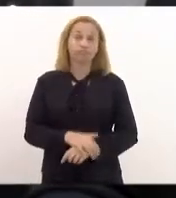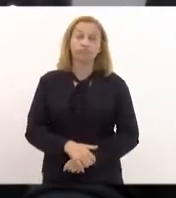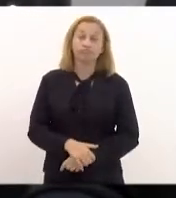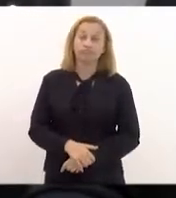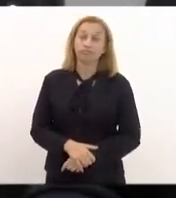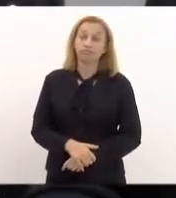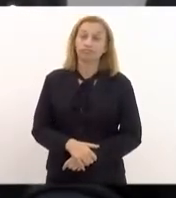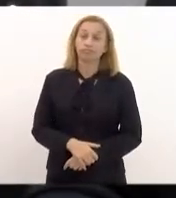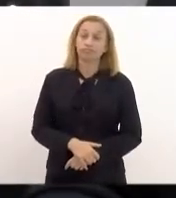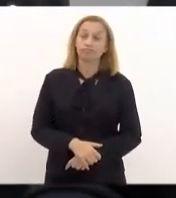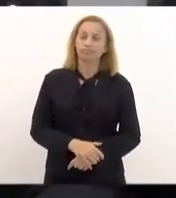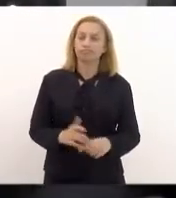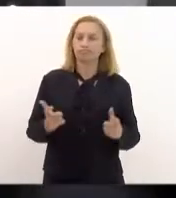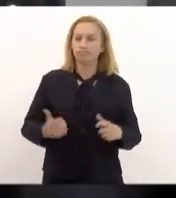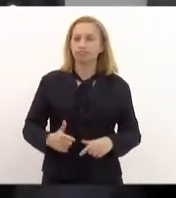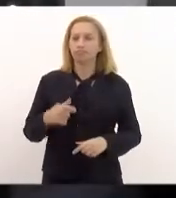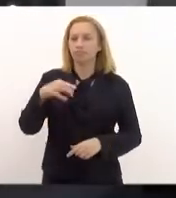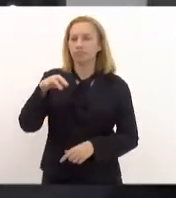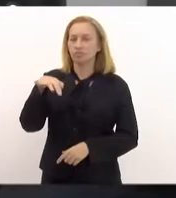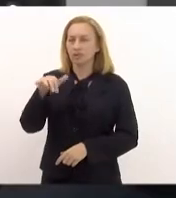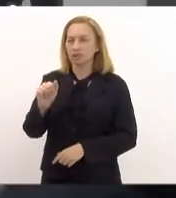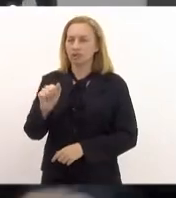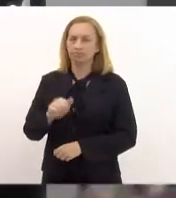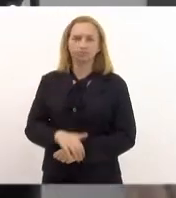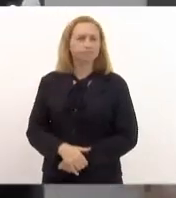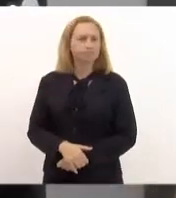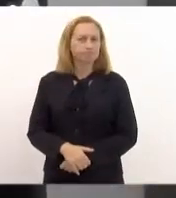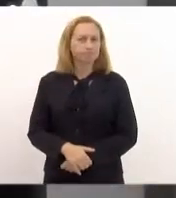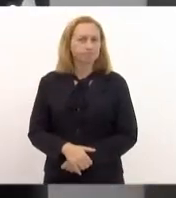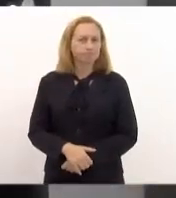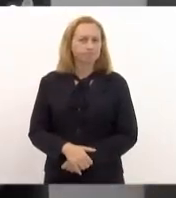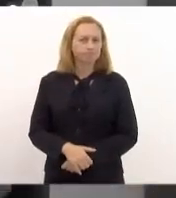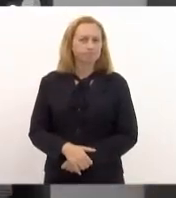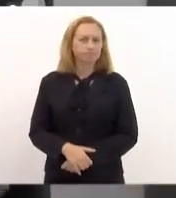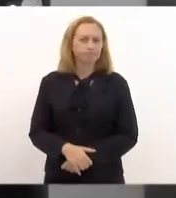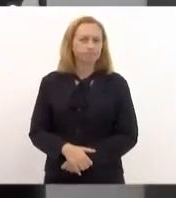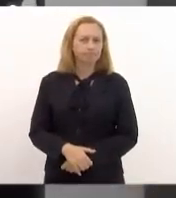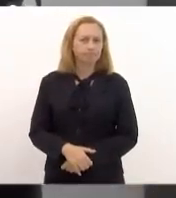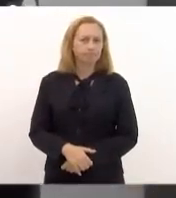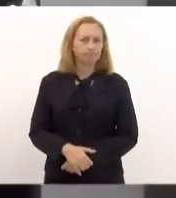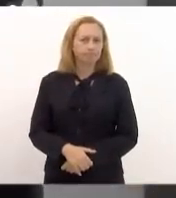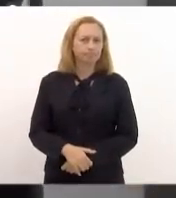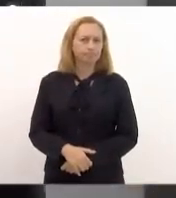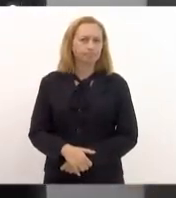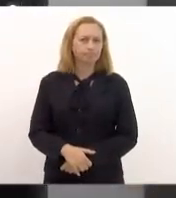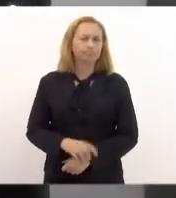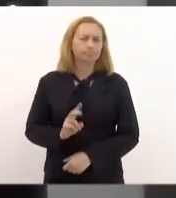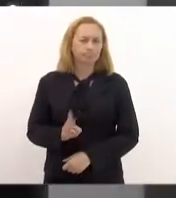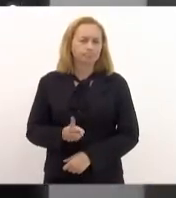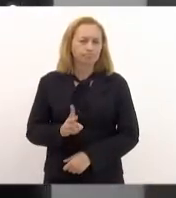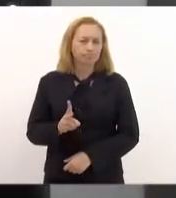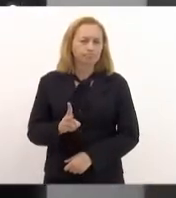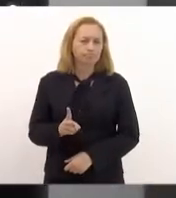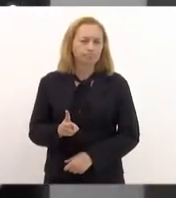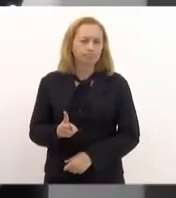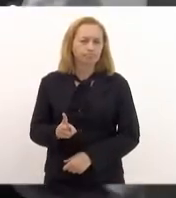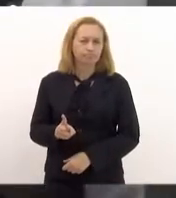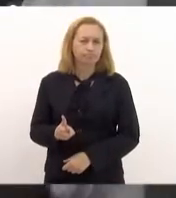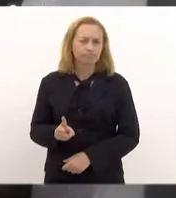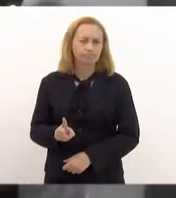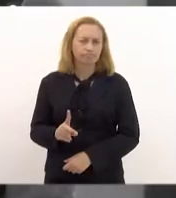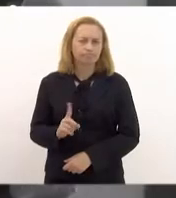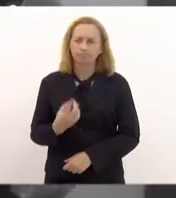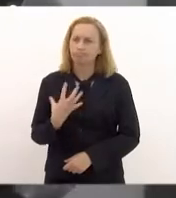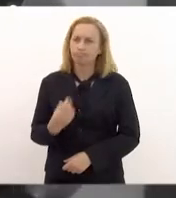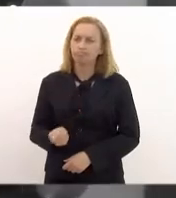da região metropolitana. A região metropolitana, eu sempre discordei, desde quando eu